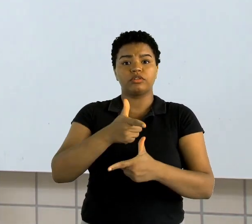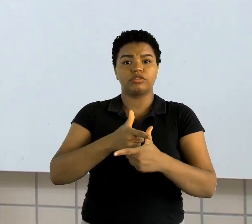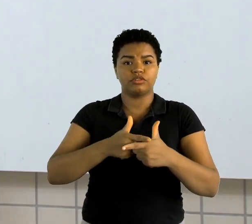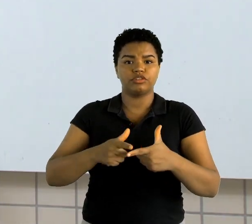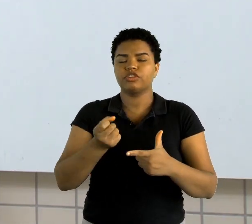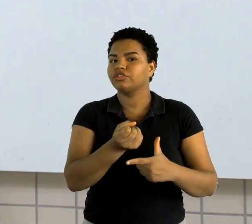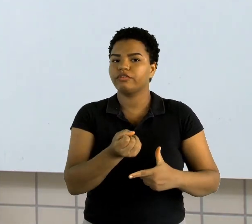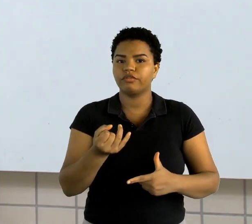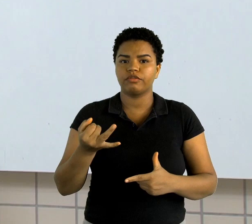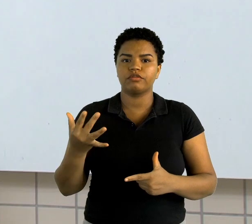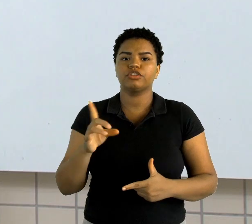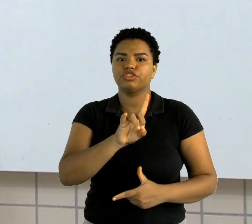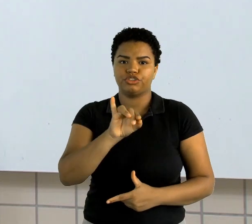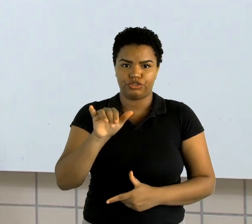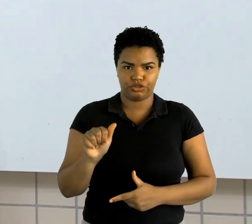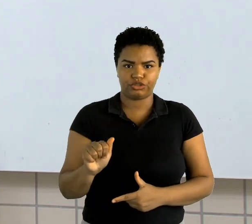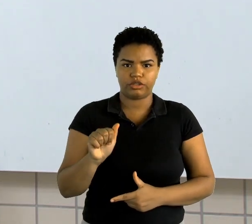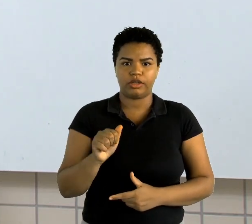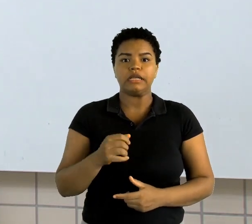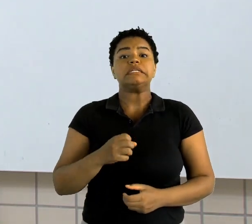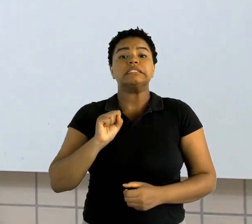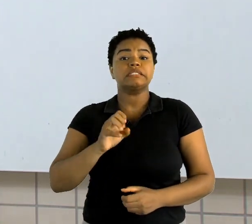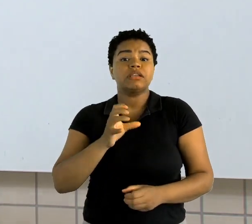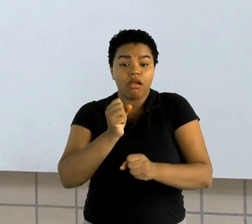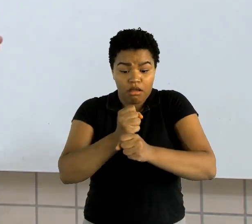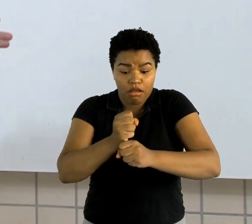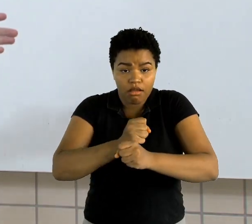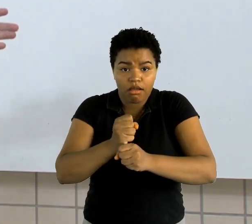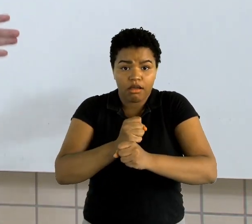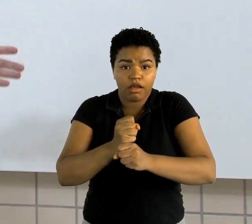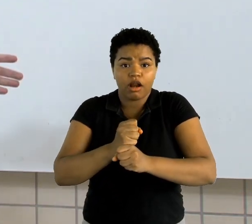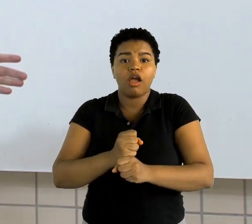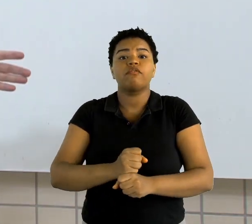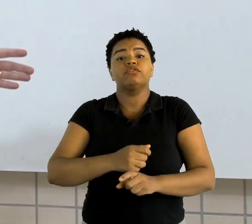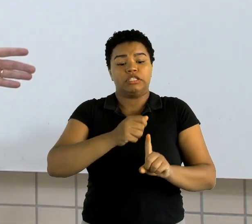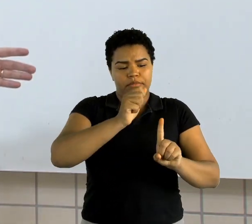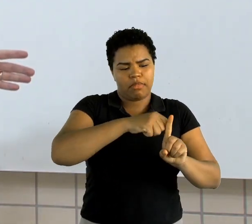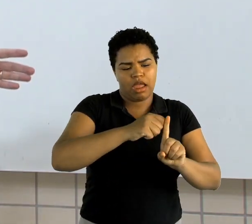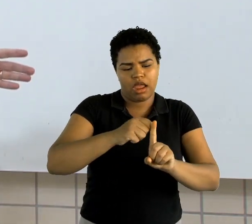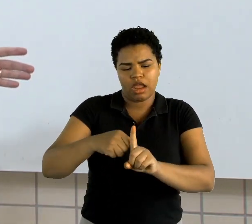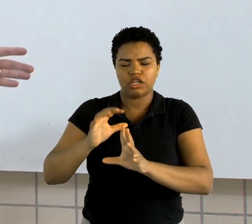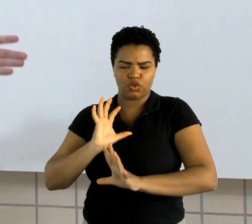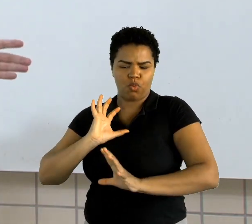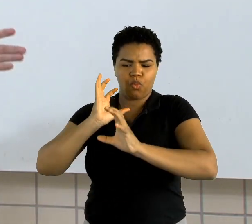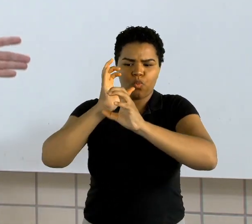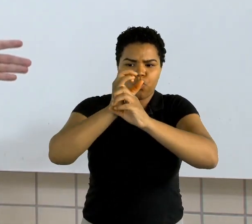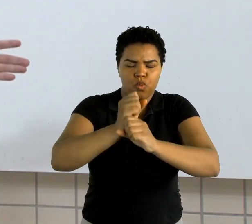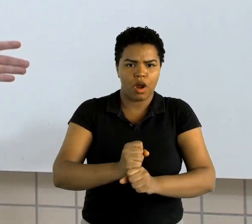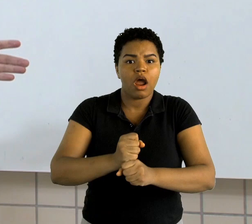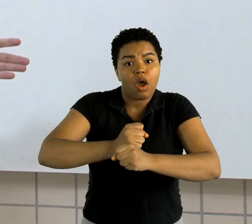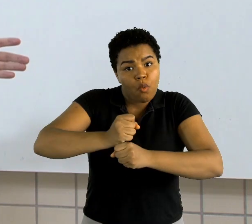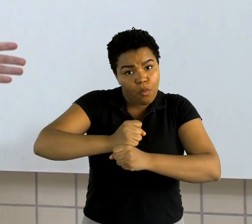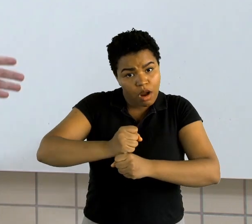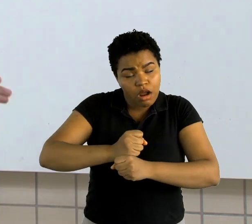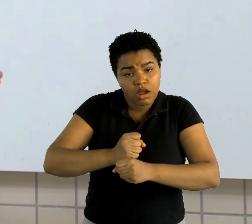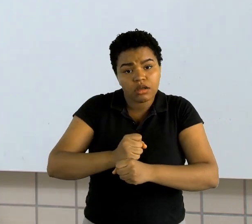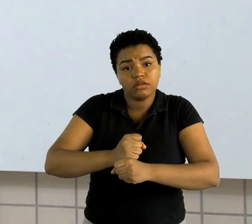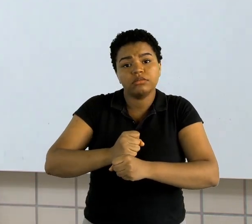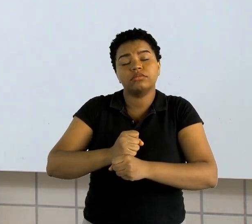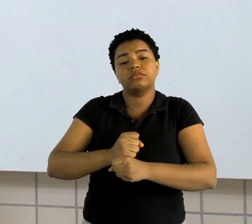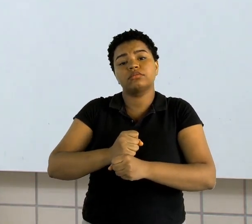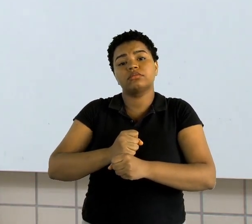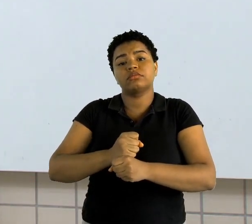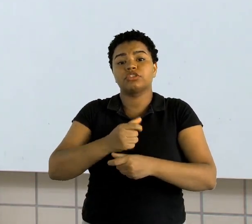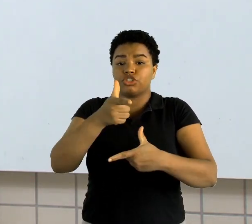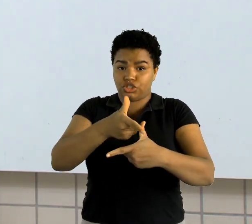a temperatura média do ano, você soma a temperatura do ano, média do ano, de cada dia do ano, e